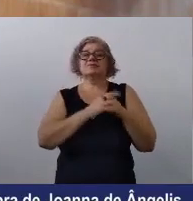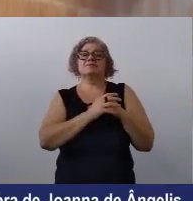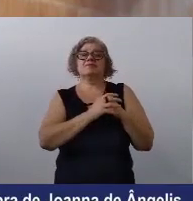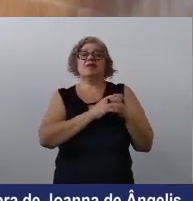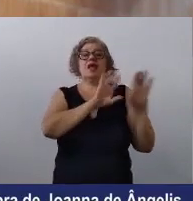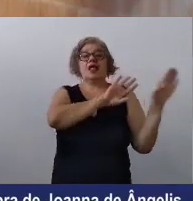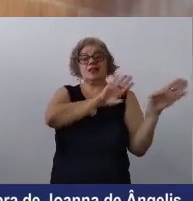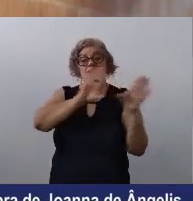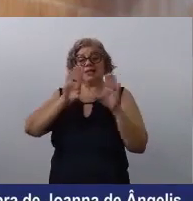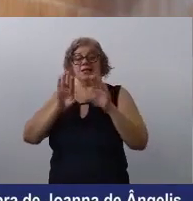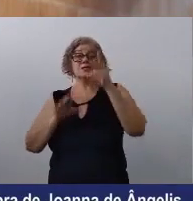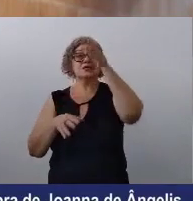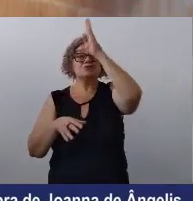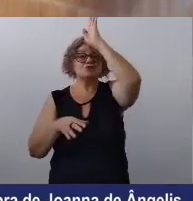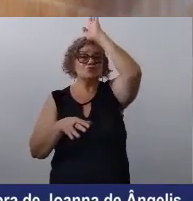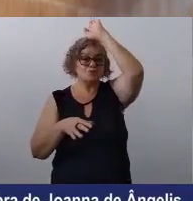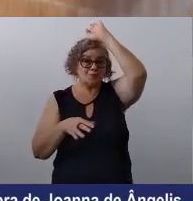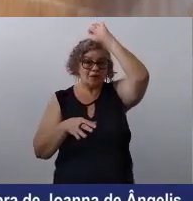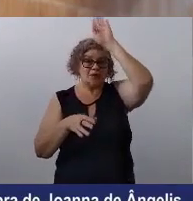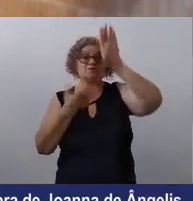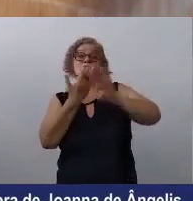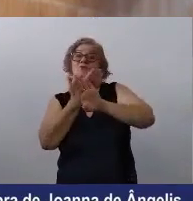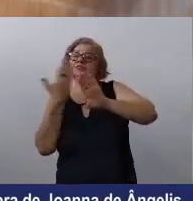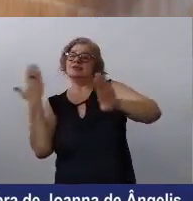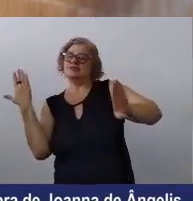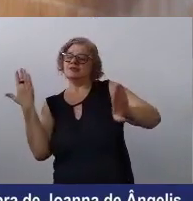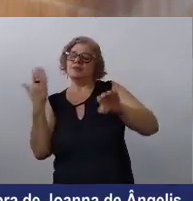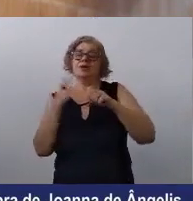filosóficos que trazes dos teus patrícios romanos.